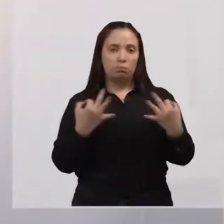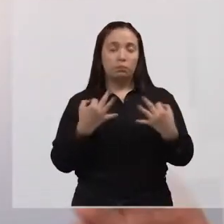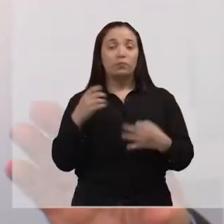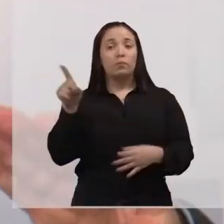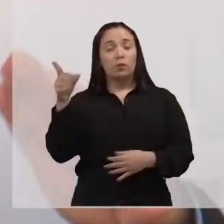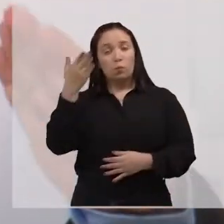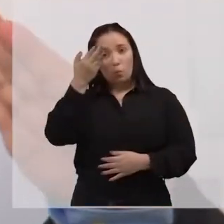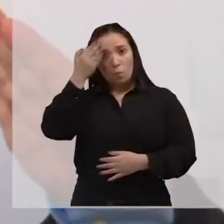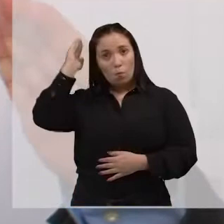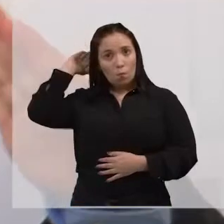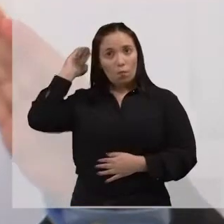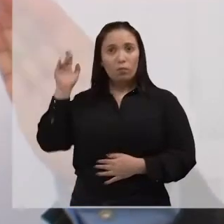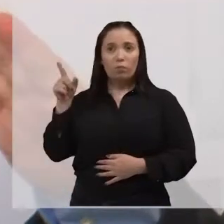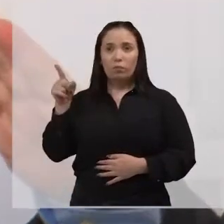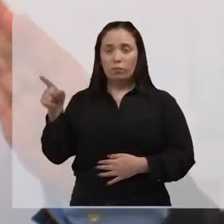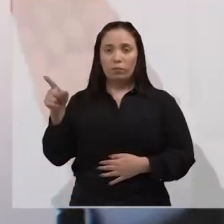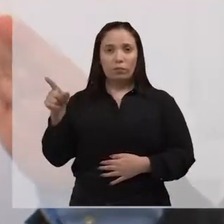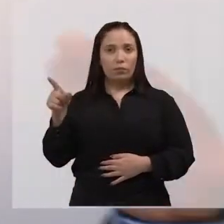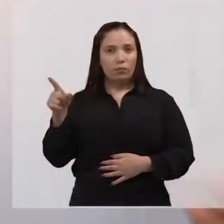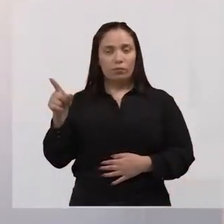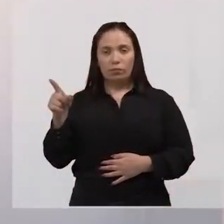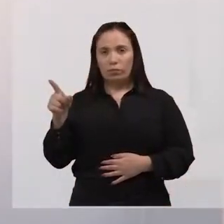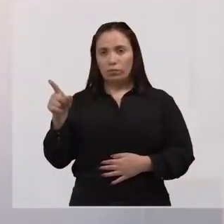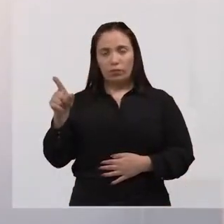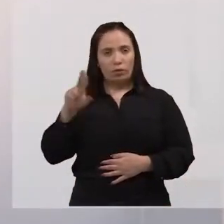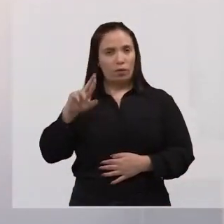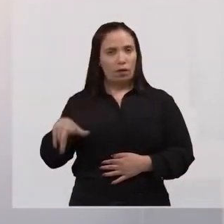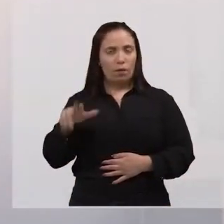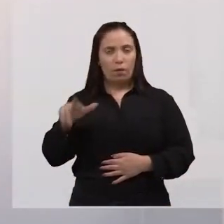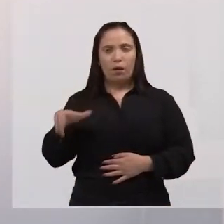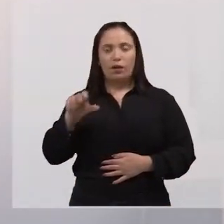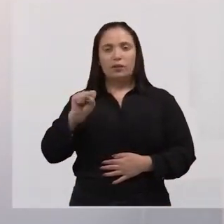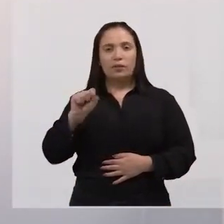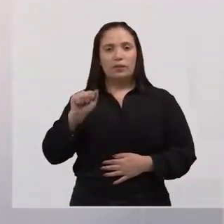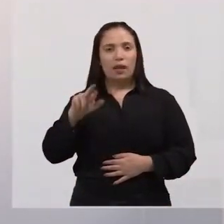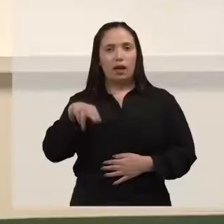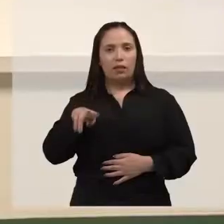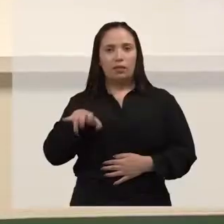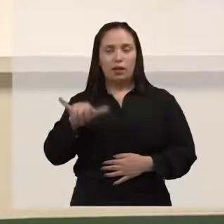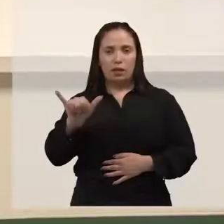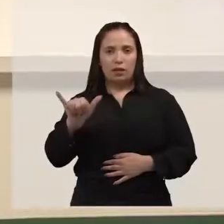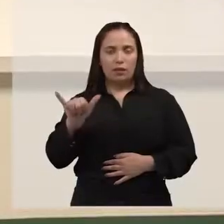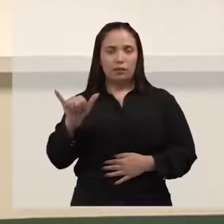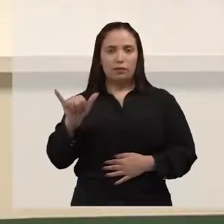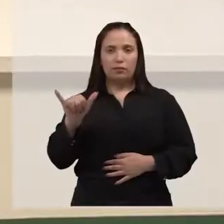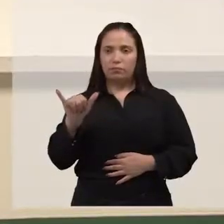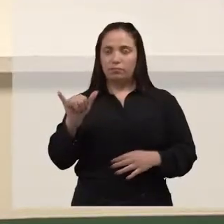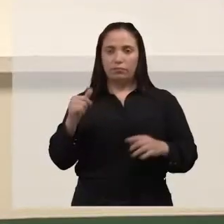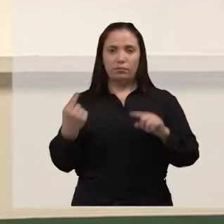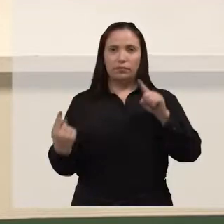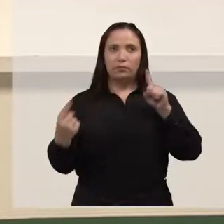Michel Temer não é José Sarney de 1989. Não vai morrer em pé igual vela. Não. O